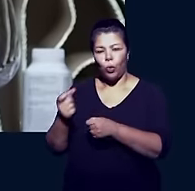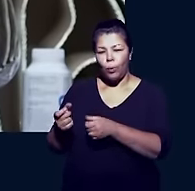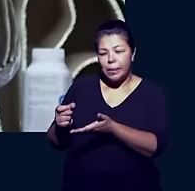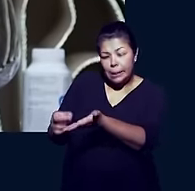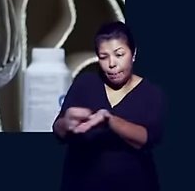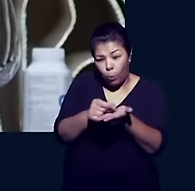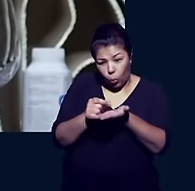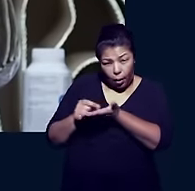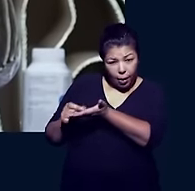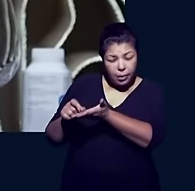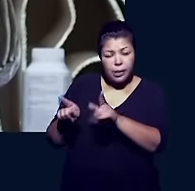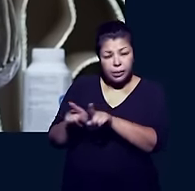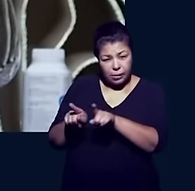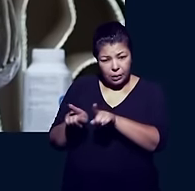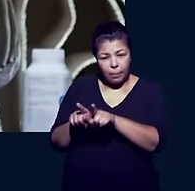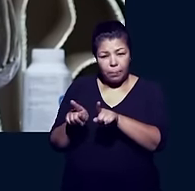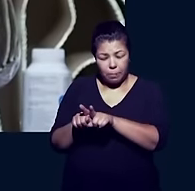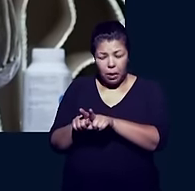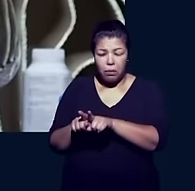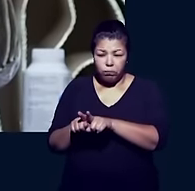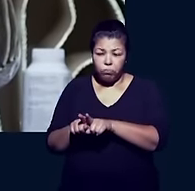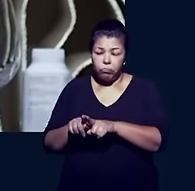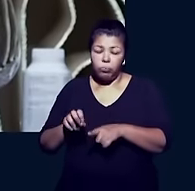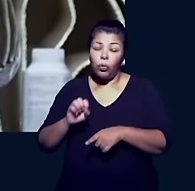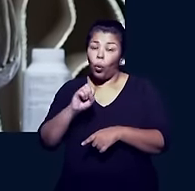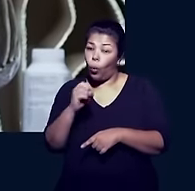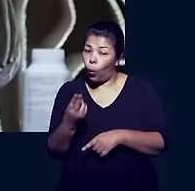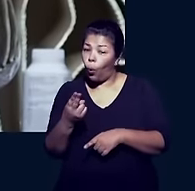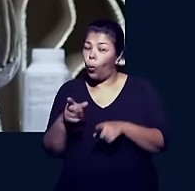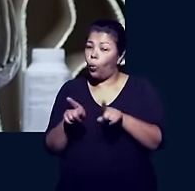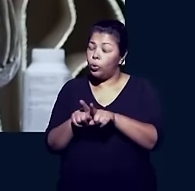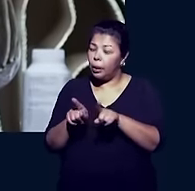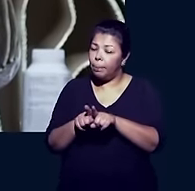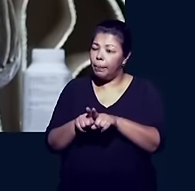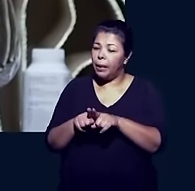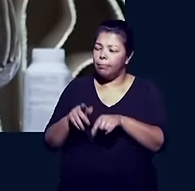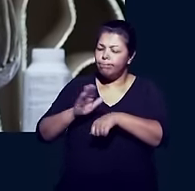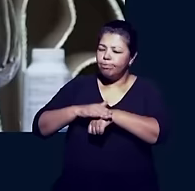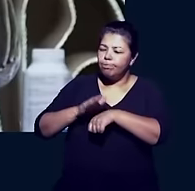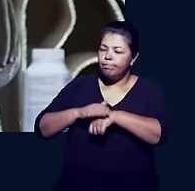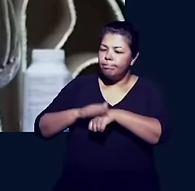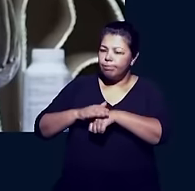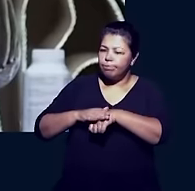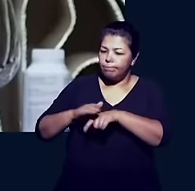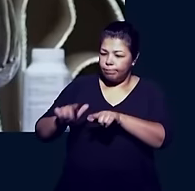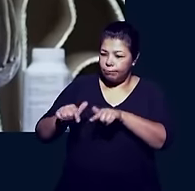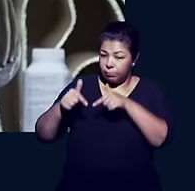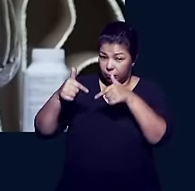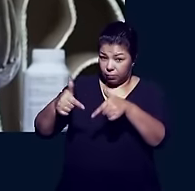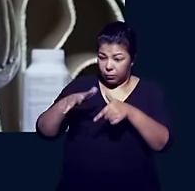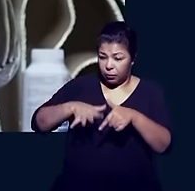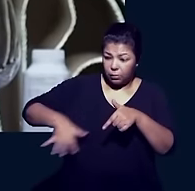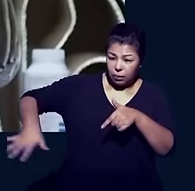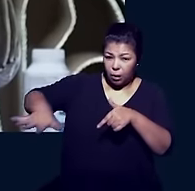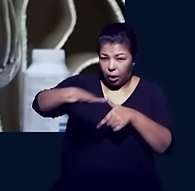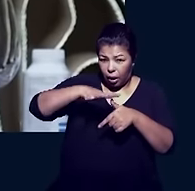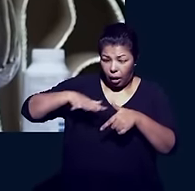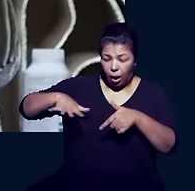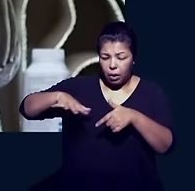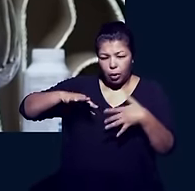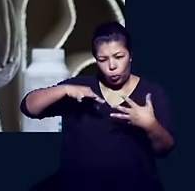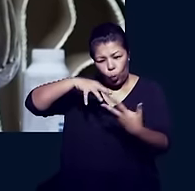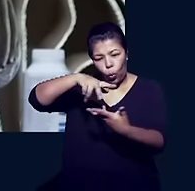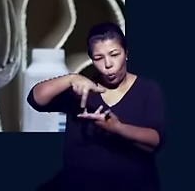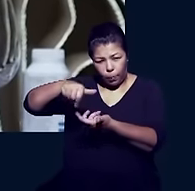um ciclo desaceleração de atividade moderada Global isso aqui pode abrir um grande espaço na renda fixa que isso aqui é uma grande